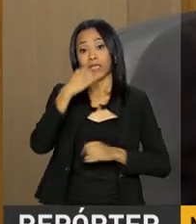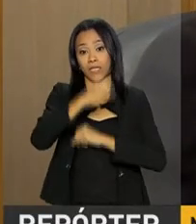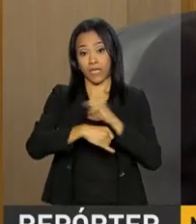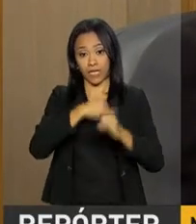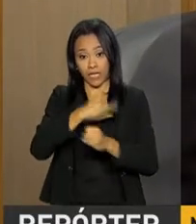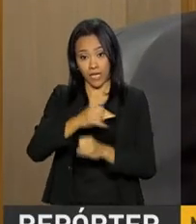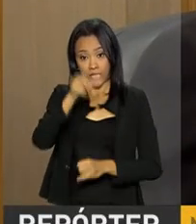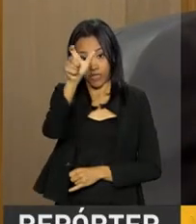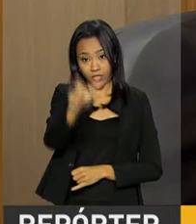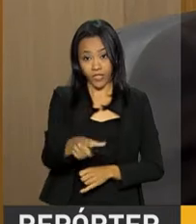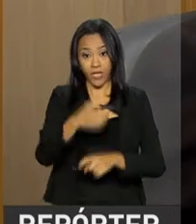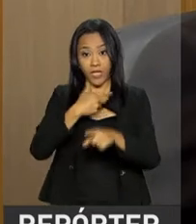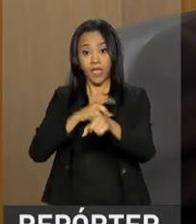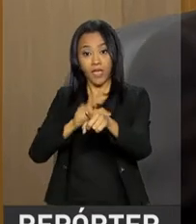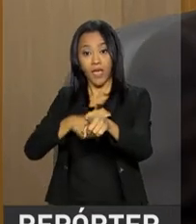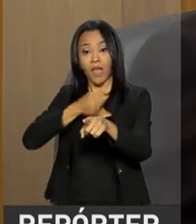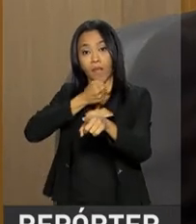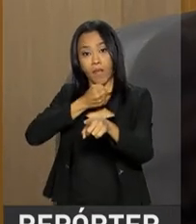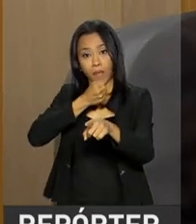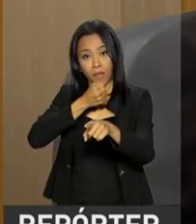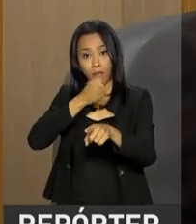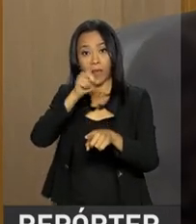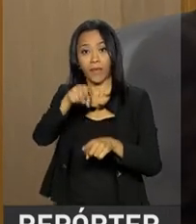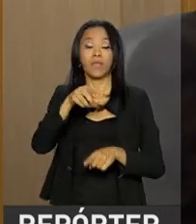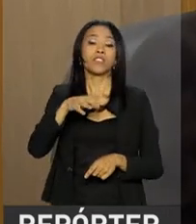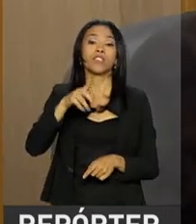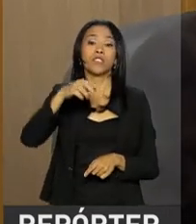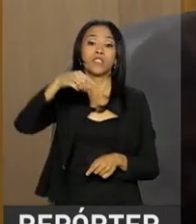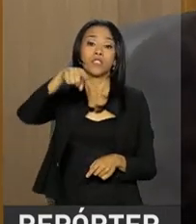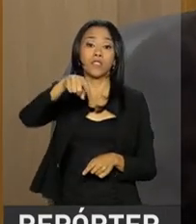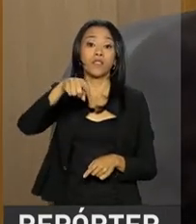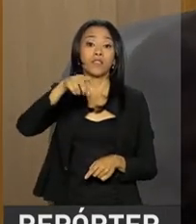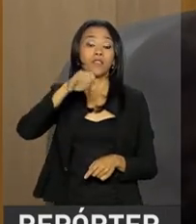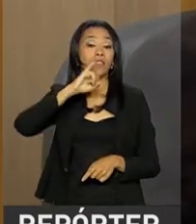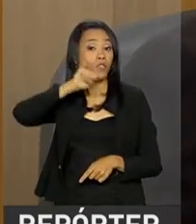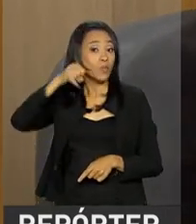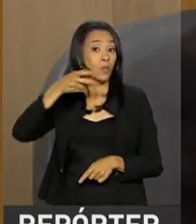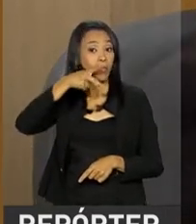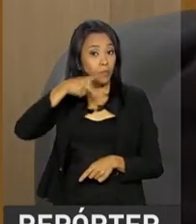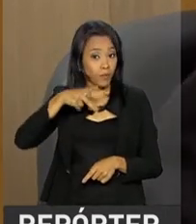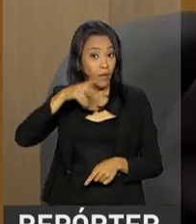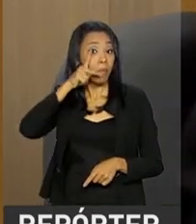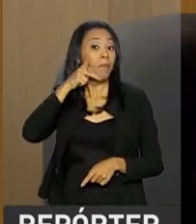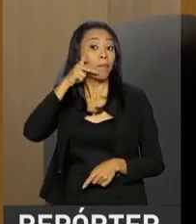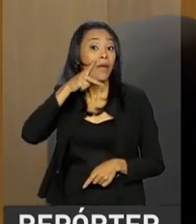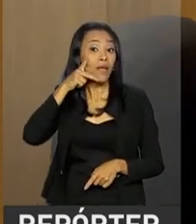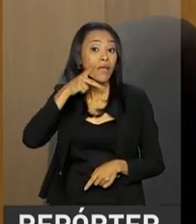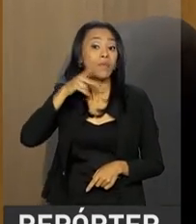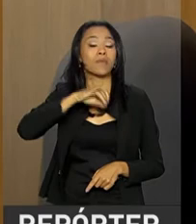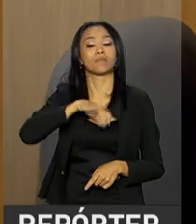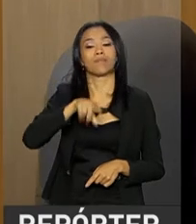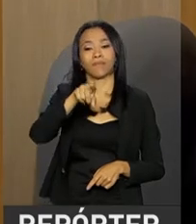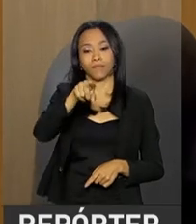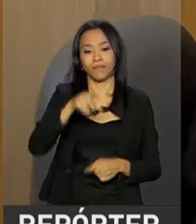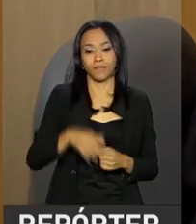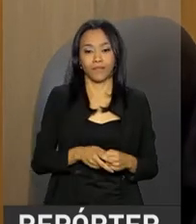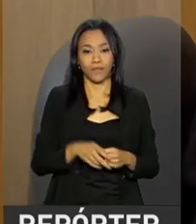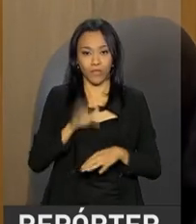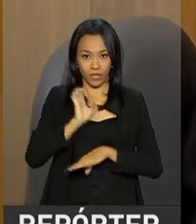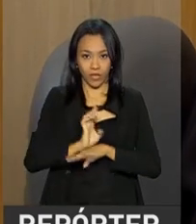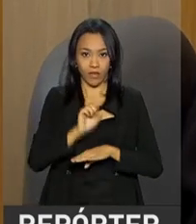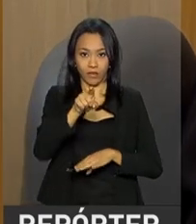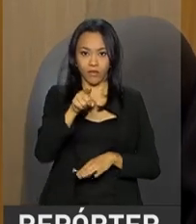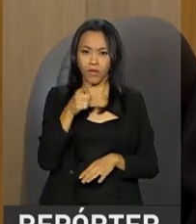tonet que é jornalista da rádio jangadeiro fm de joão pessoa na paraíba luize disponibilizar o conteúdo